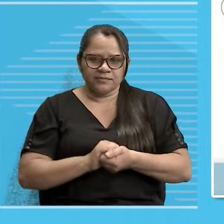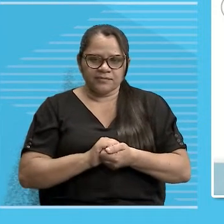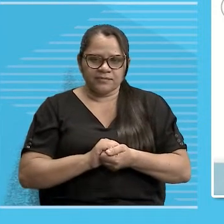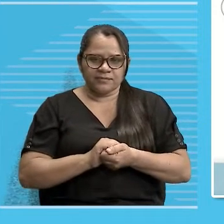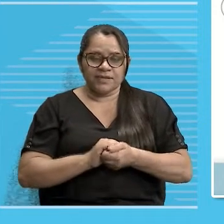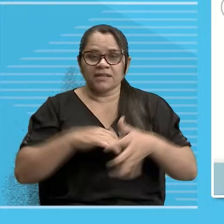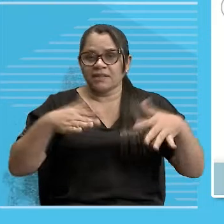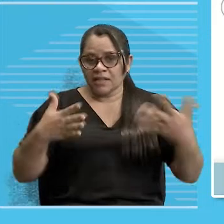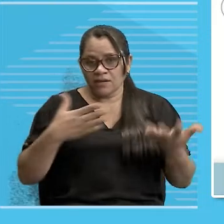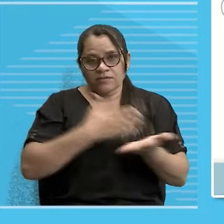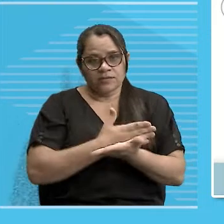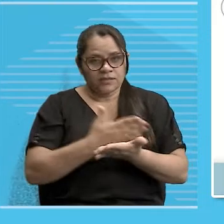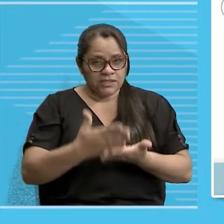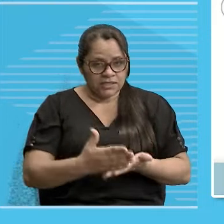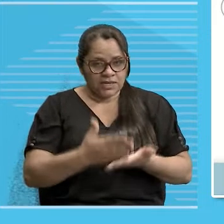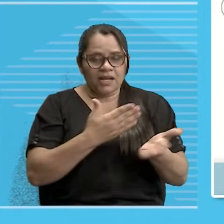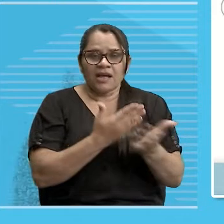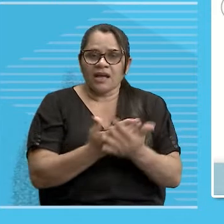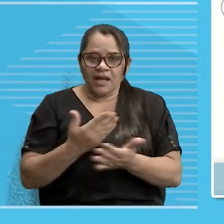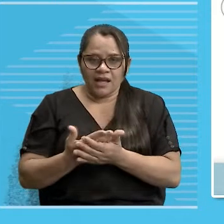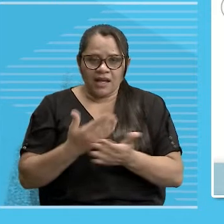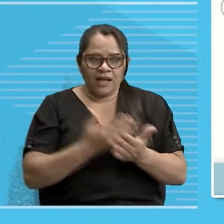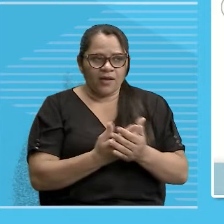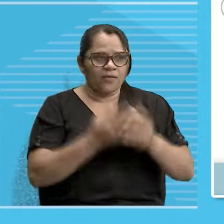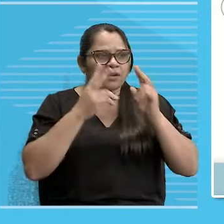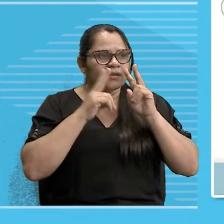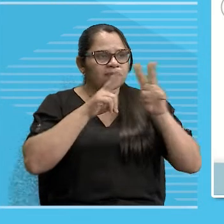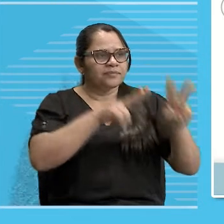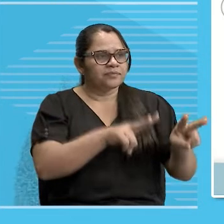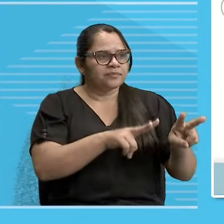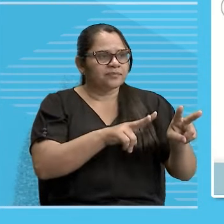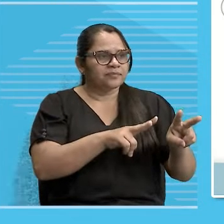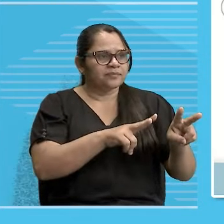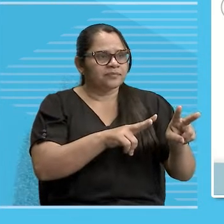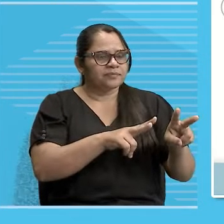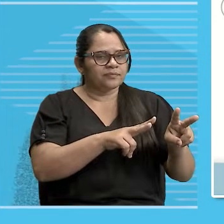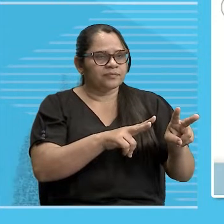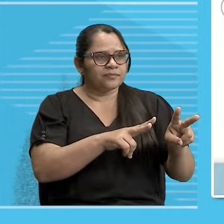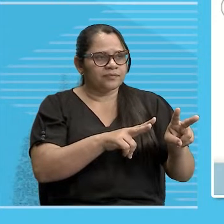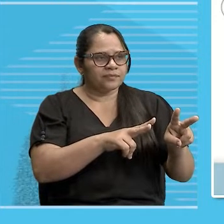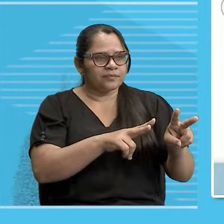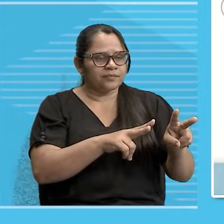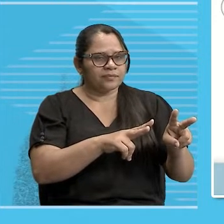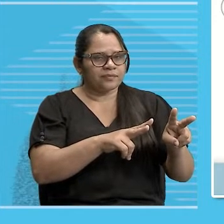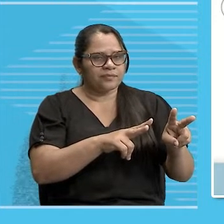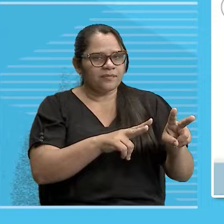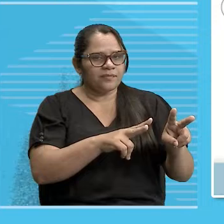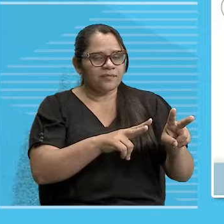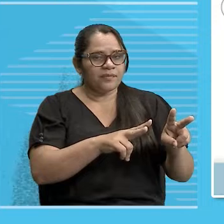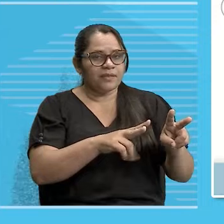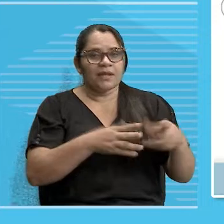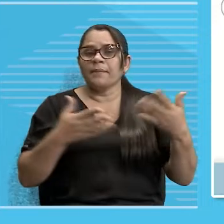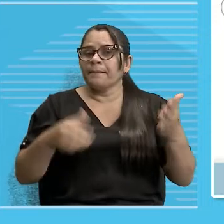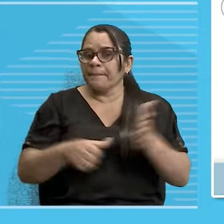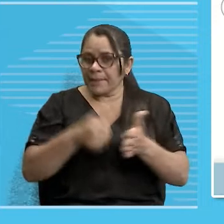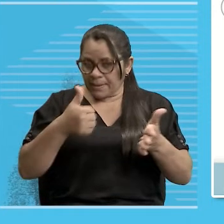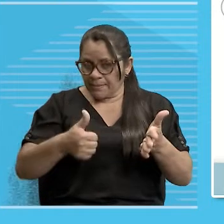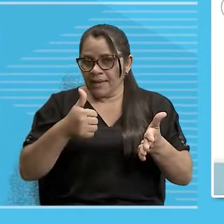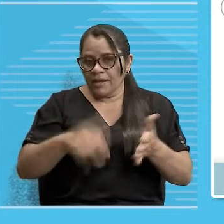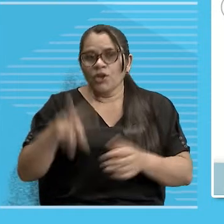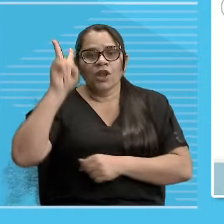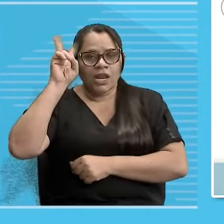Vamos então iniciar a nossa aula, jovens. Vamos começar aqui o nosso encontro de hoje. Vamos primeiro